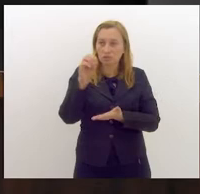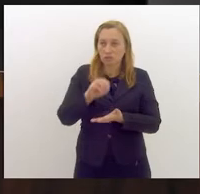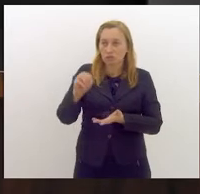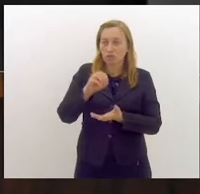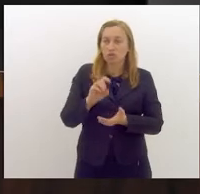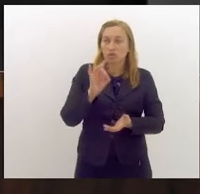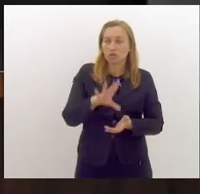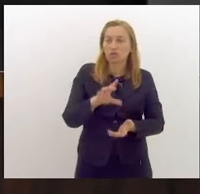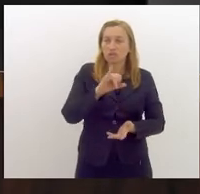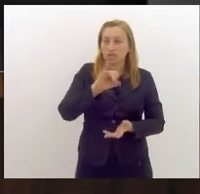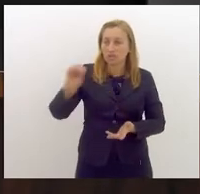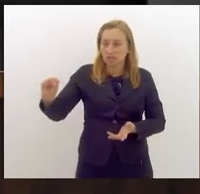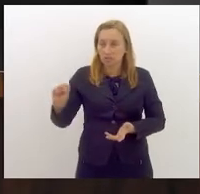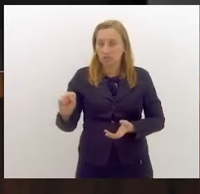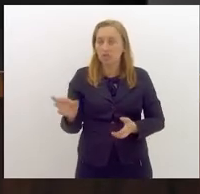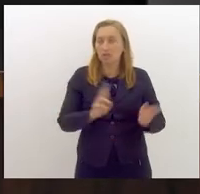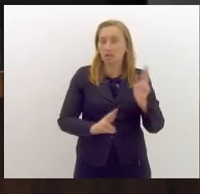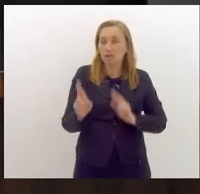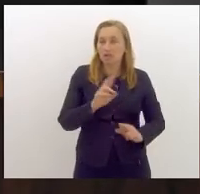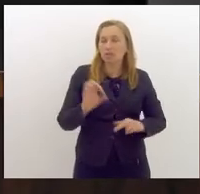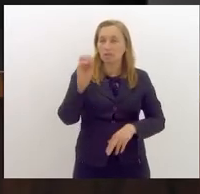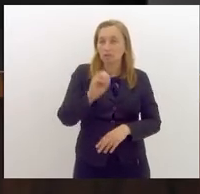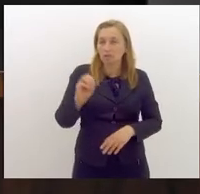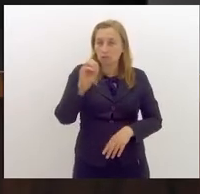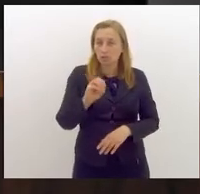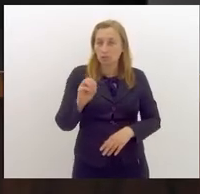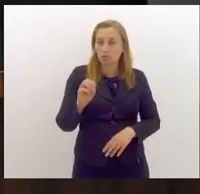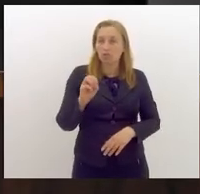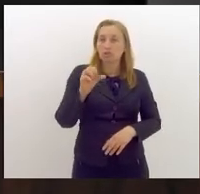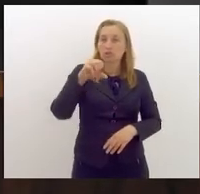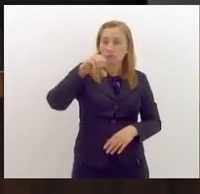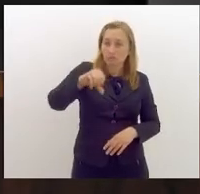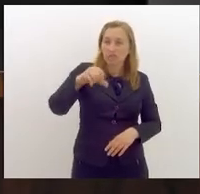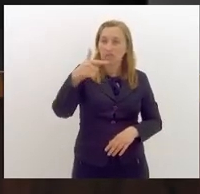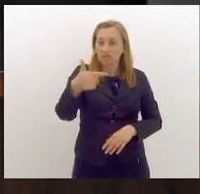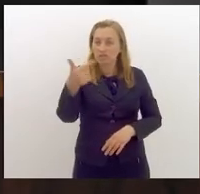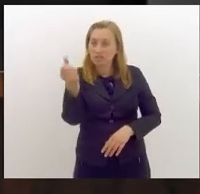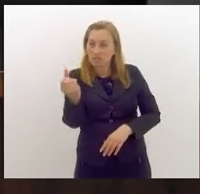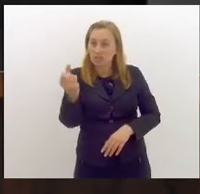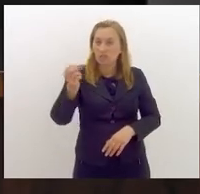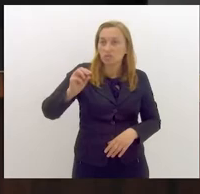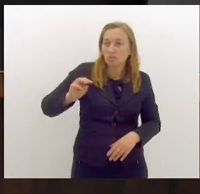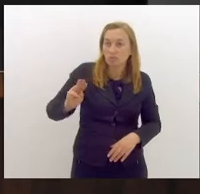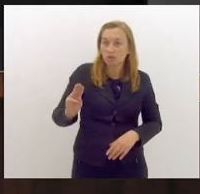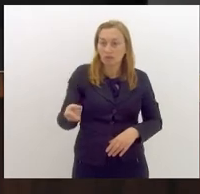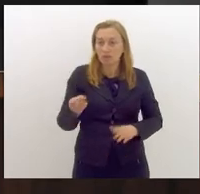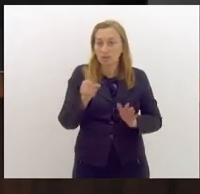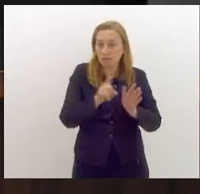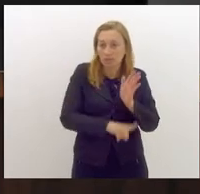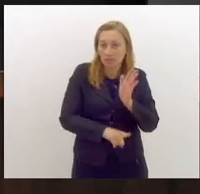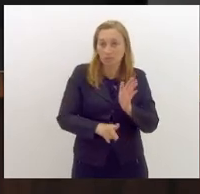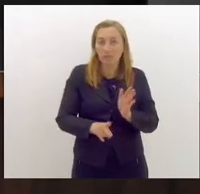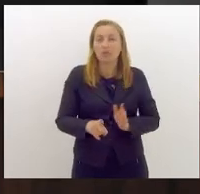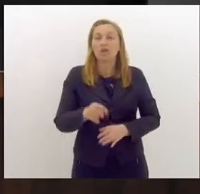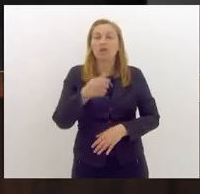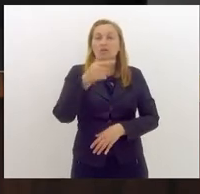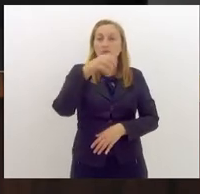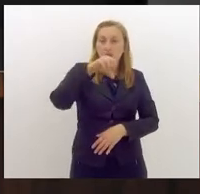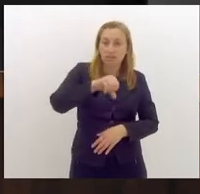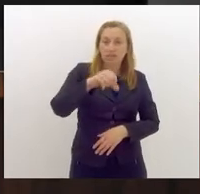de ICMS em relação ao outubro do ano anterior foram 926 milhões a menos